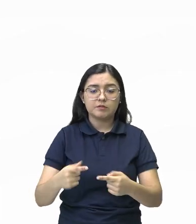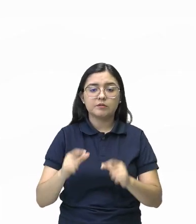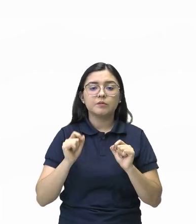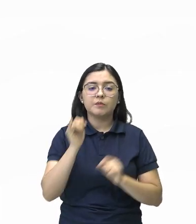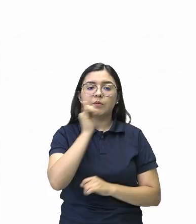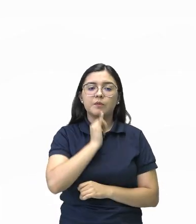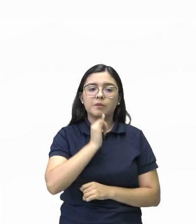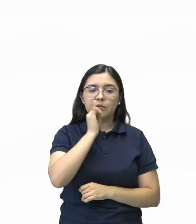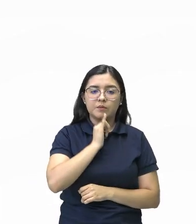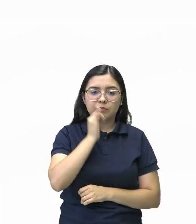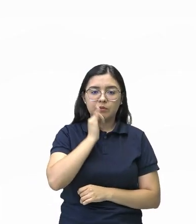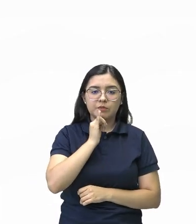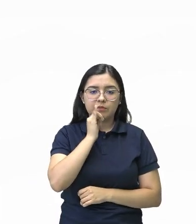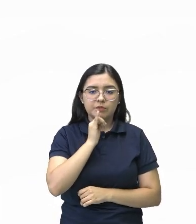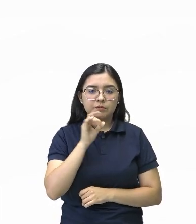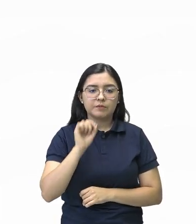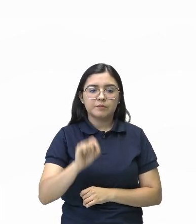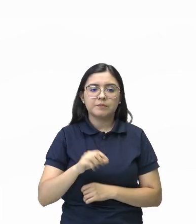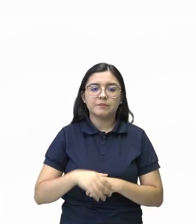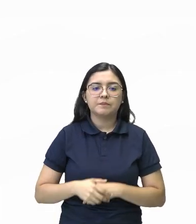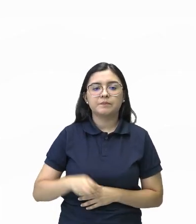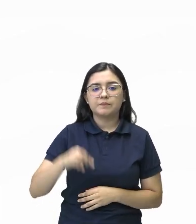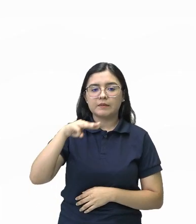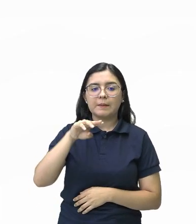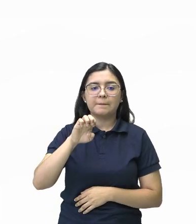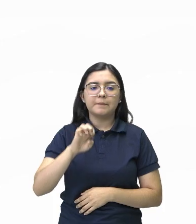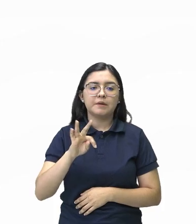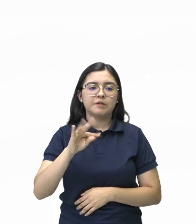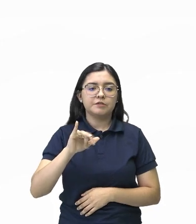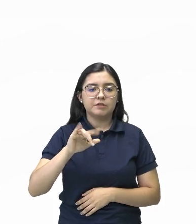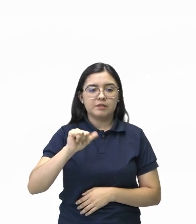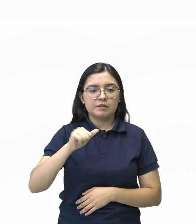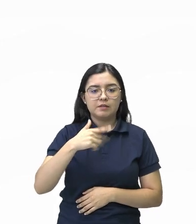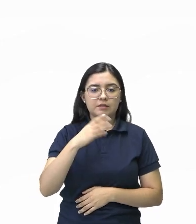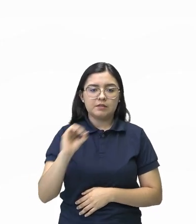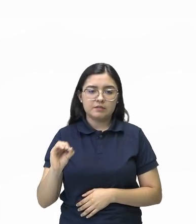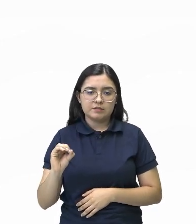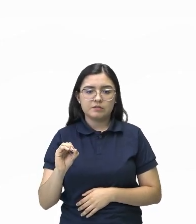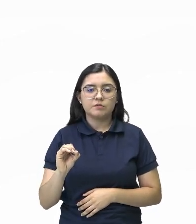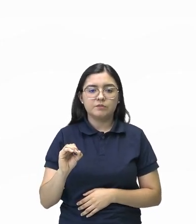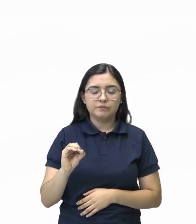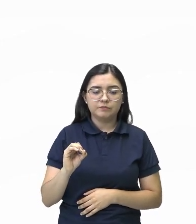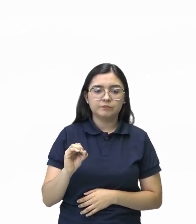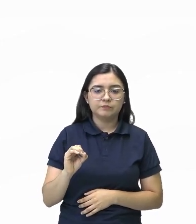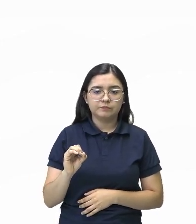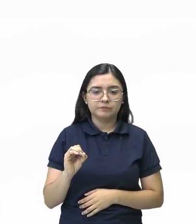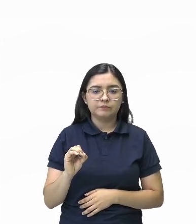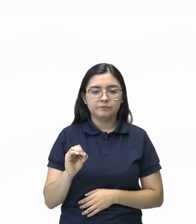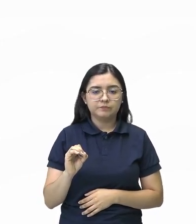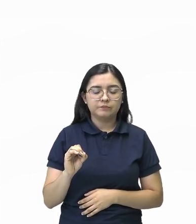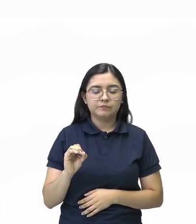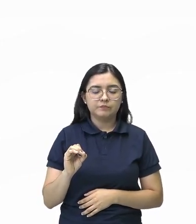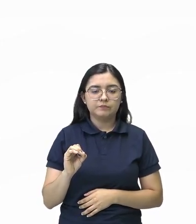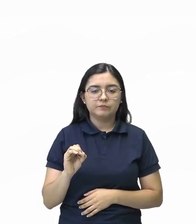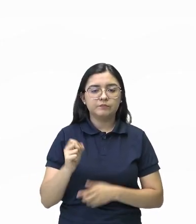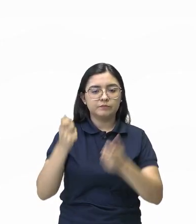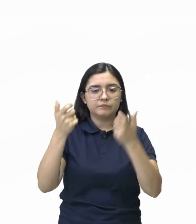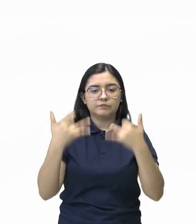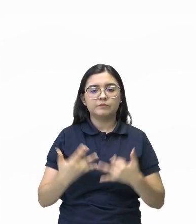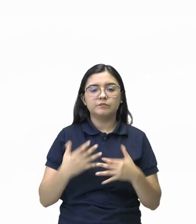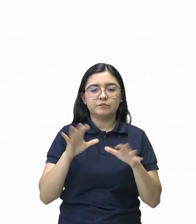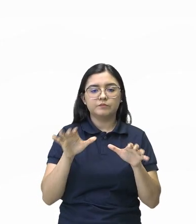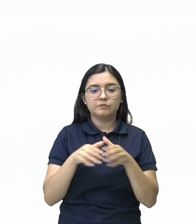a metilação do DNA, ou seja, uma introdução do grupo metil, né? A gente está falando aí de um